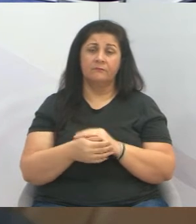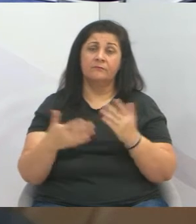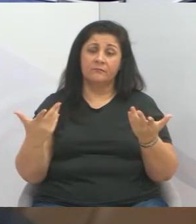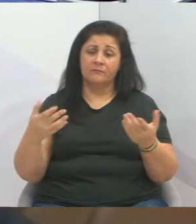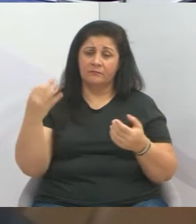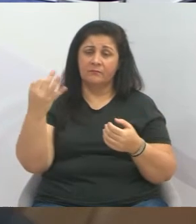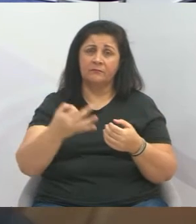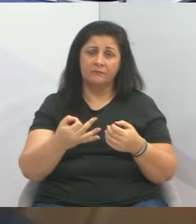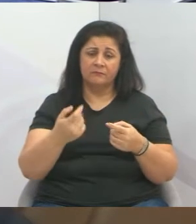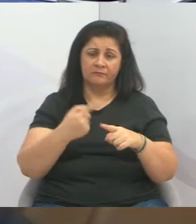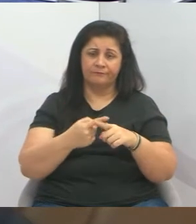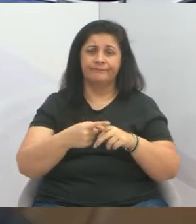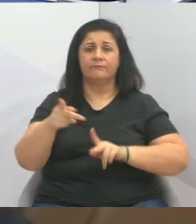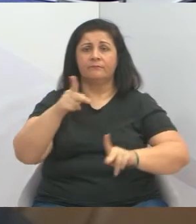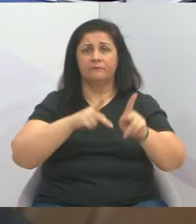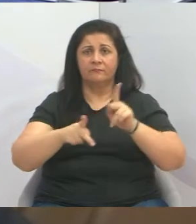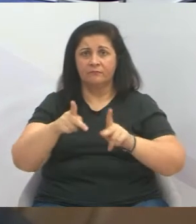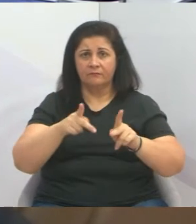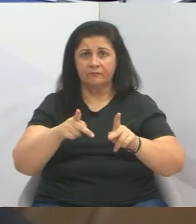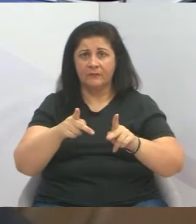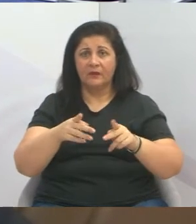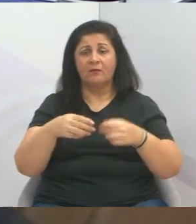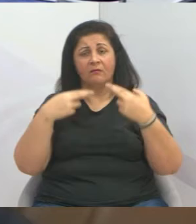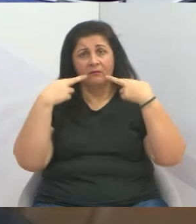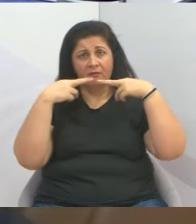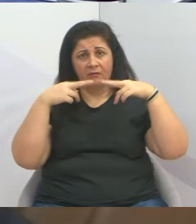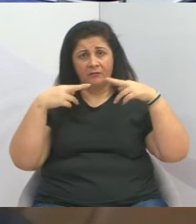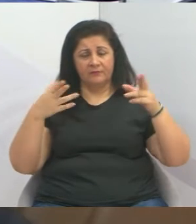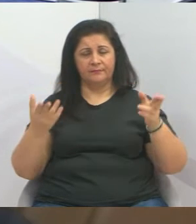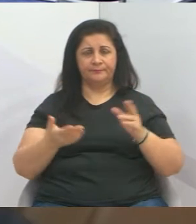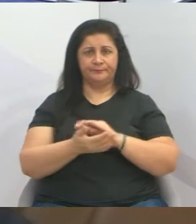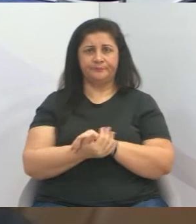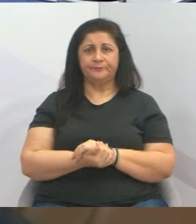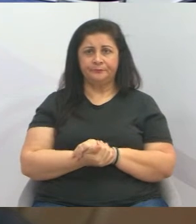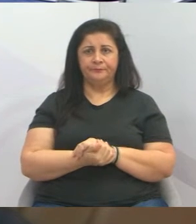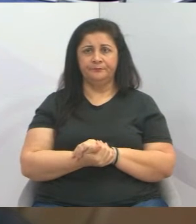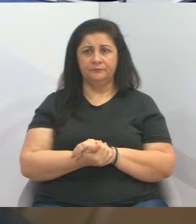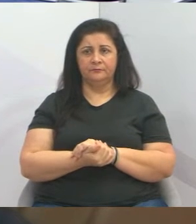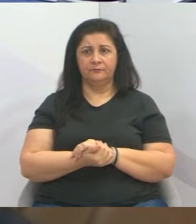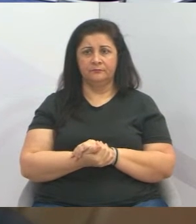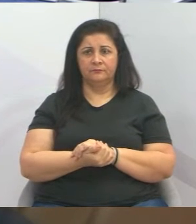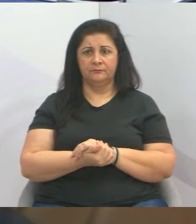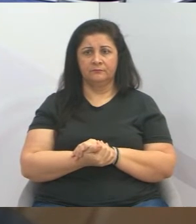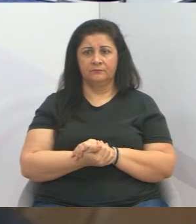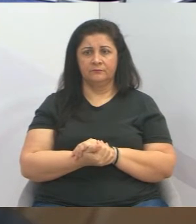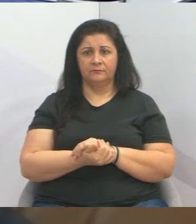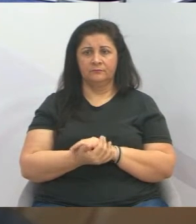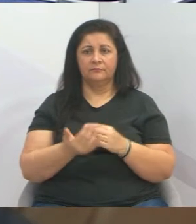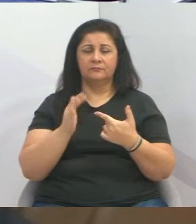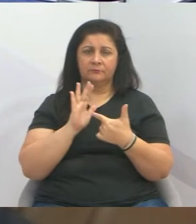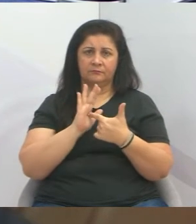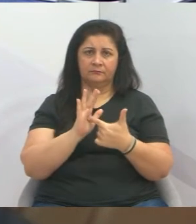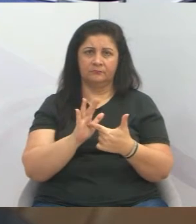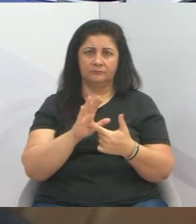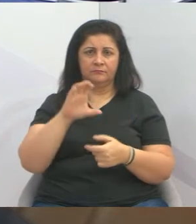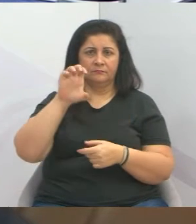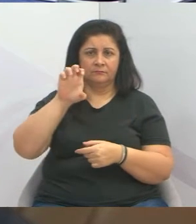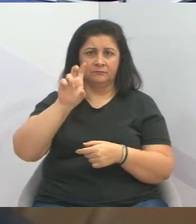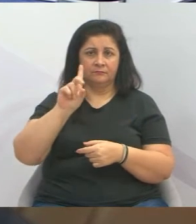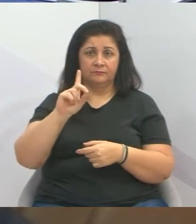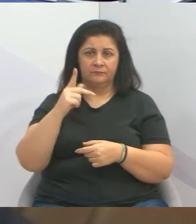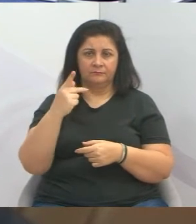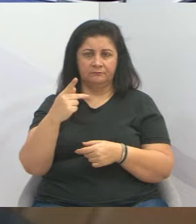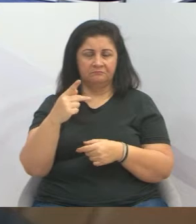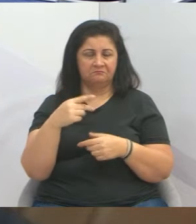cobrado por causa de pedir voto ele manda para os bairros zona rural entendeu então aí daí agora a situação aí DP não